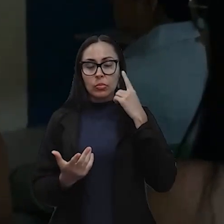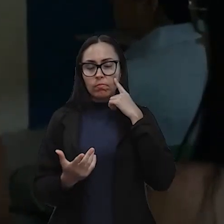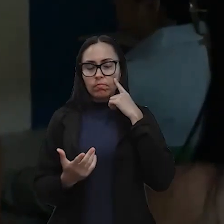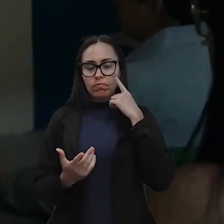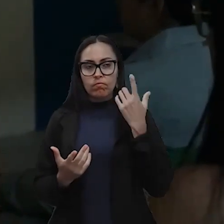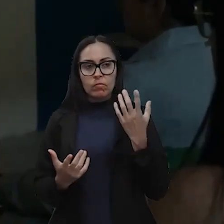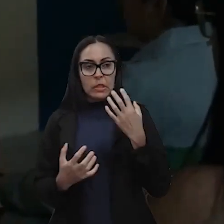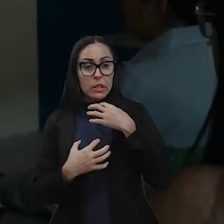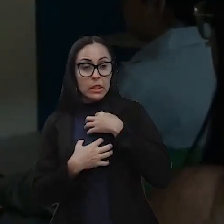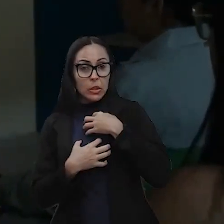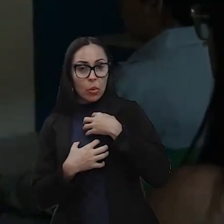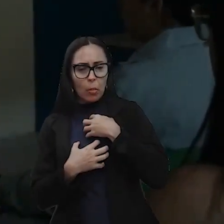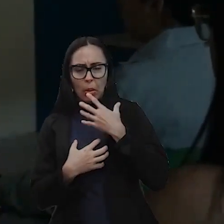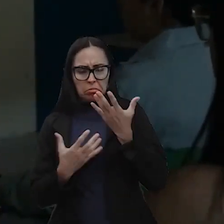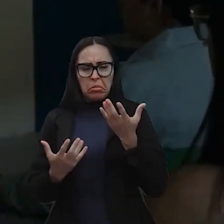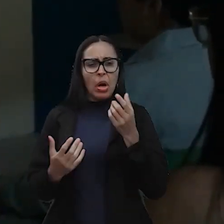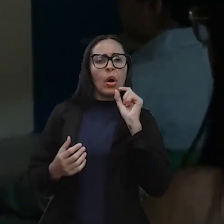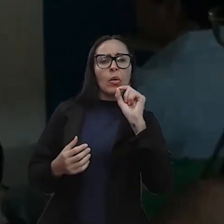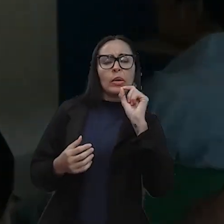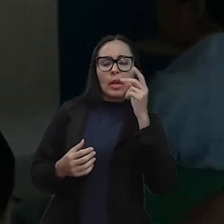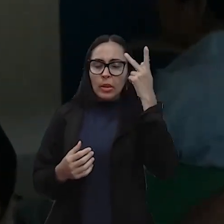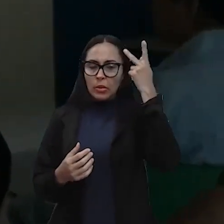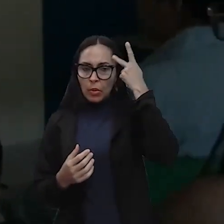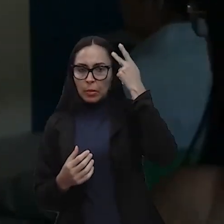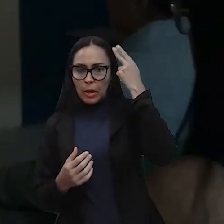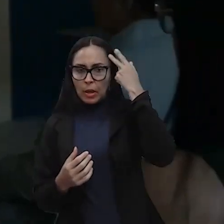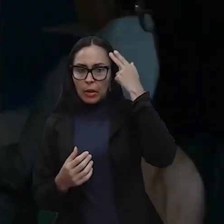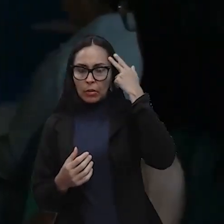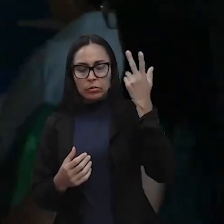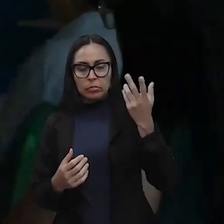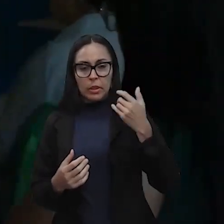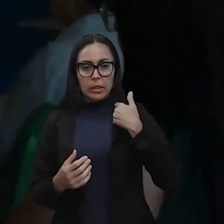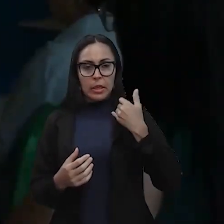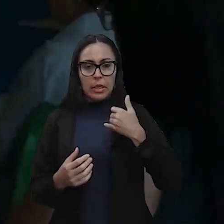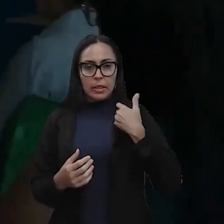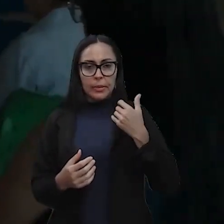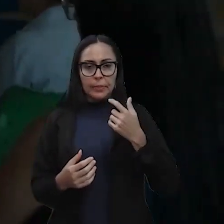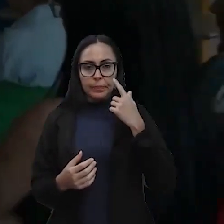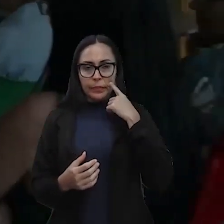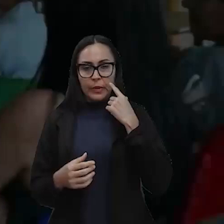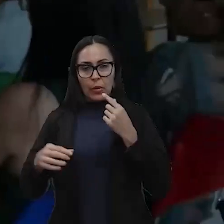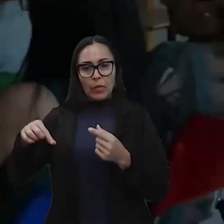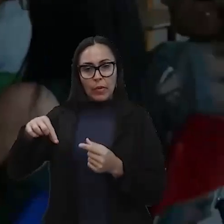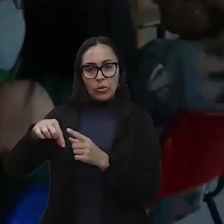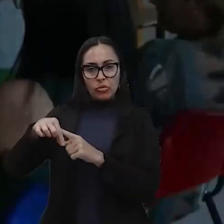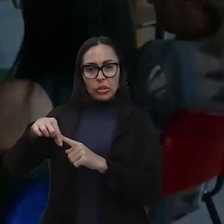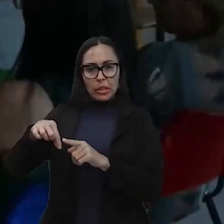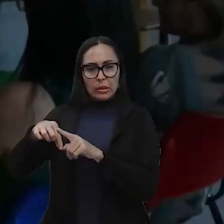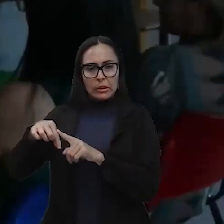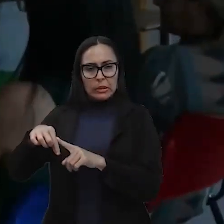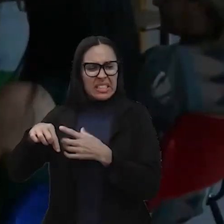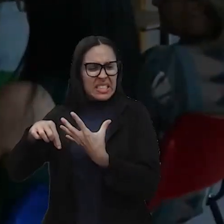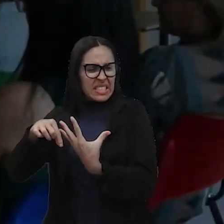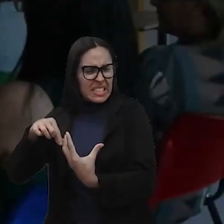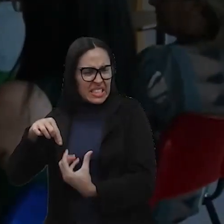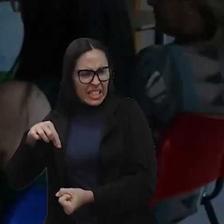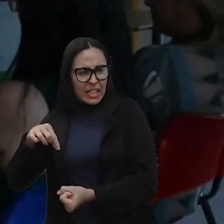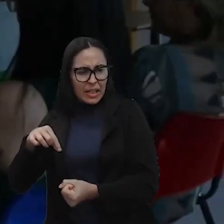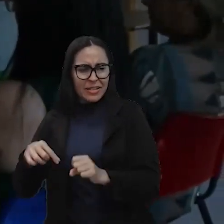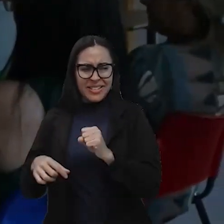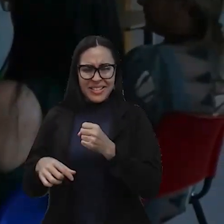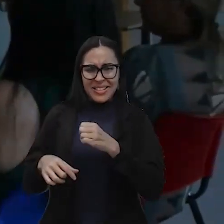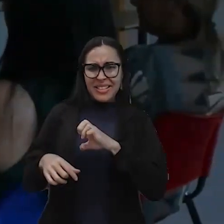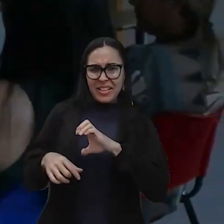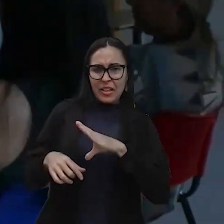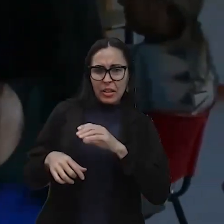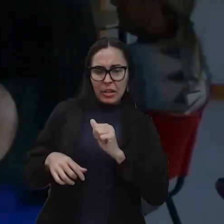idade aí? Ressecamento vaginal, muito normal isso. Incômodo no ato sexual, os homens até percebem que